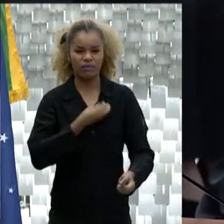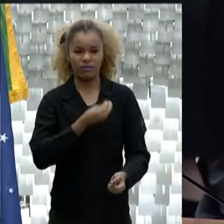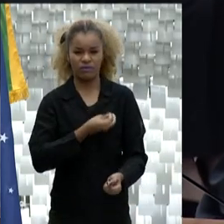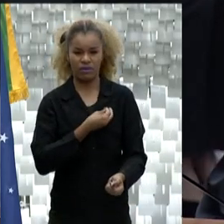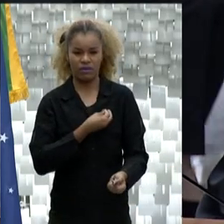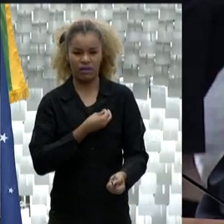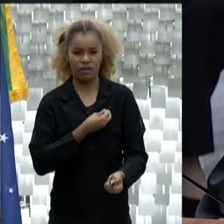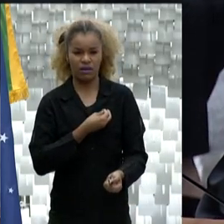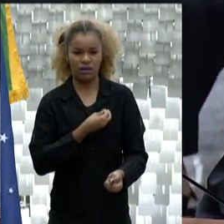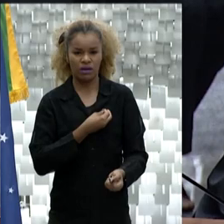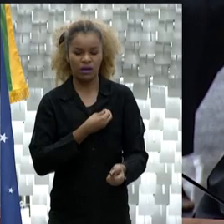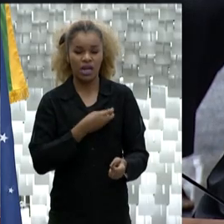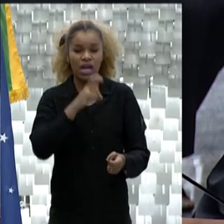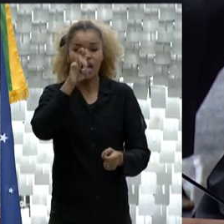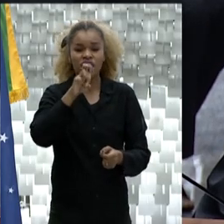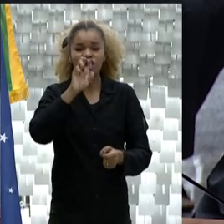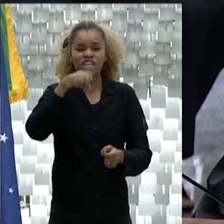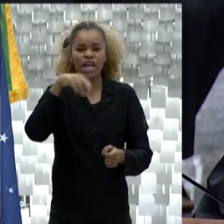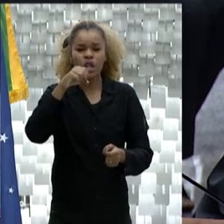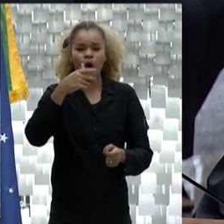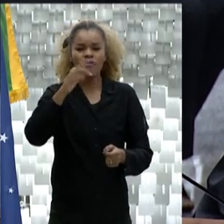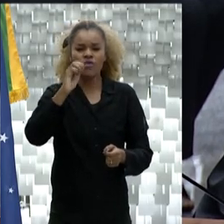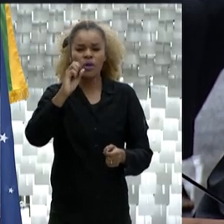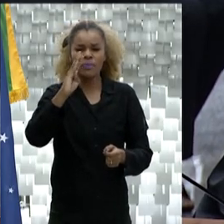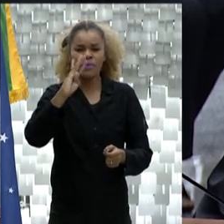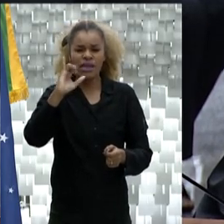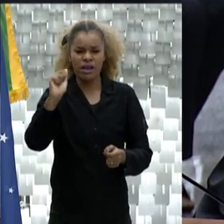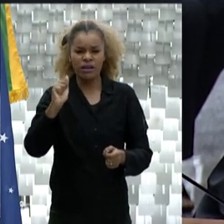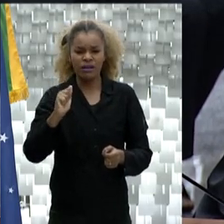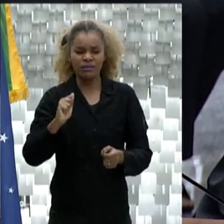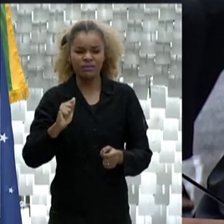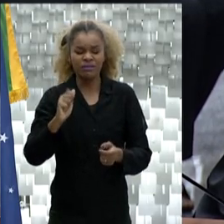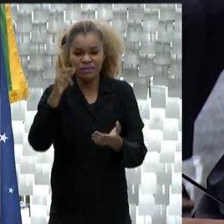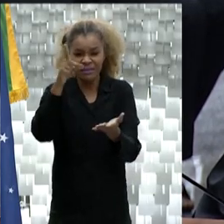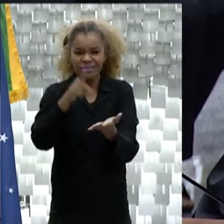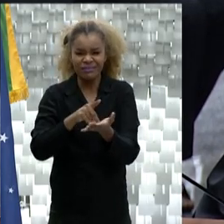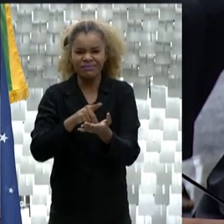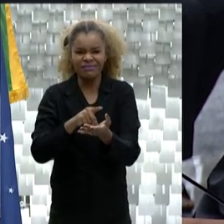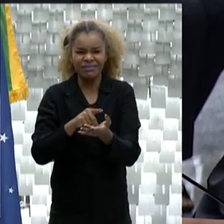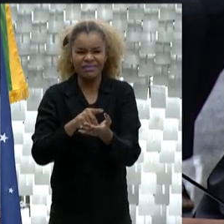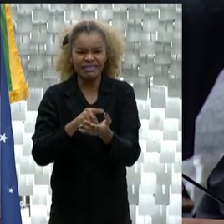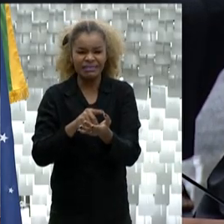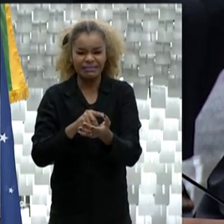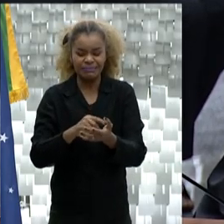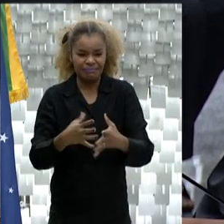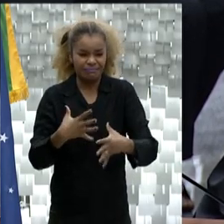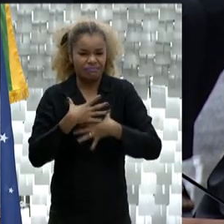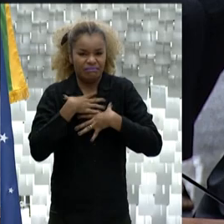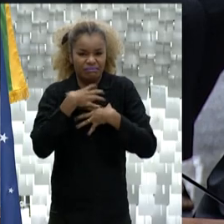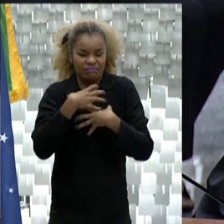em xenofobia. A realidade é chocante.